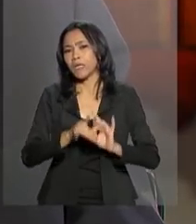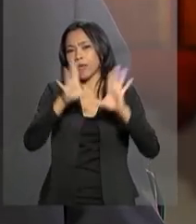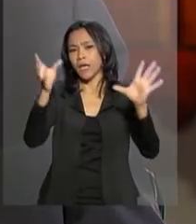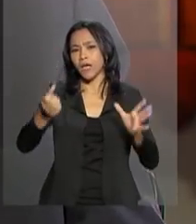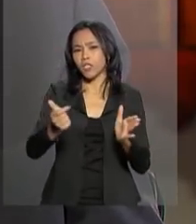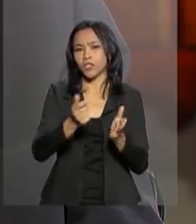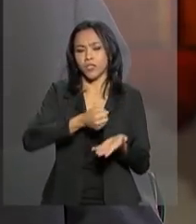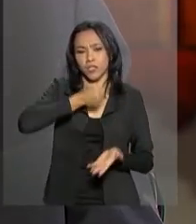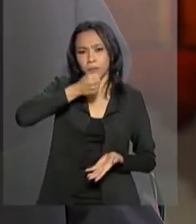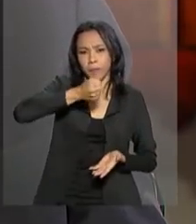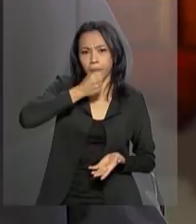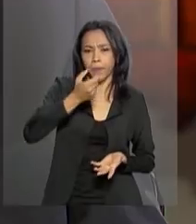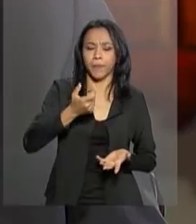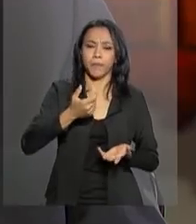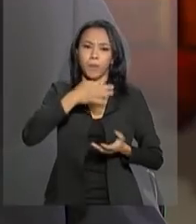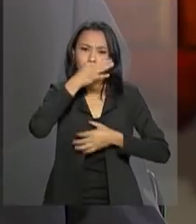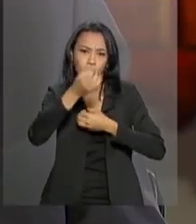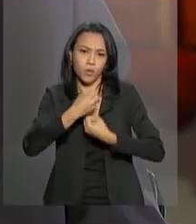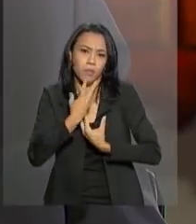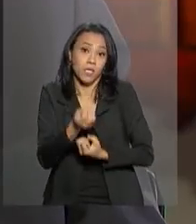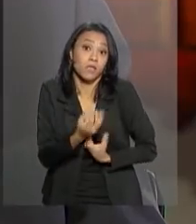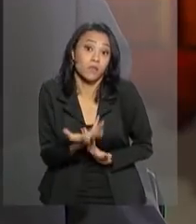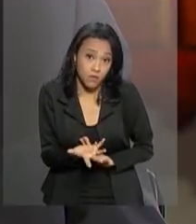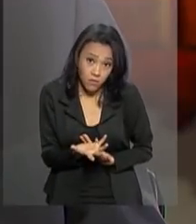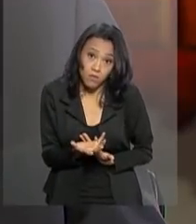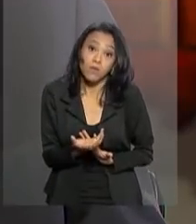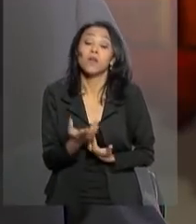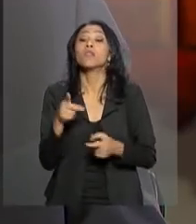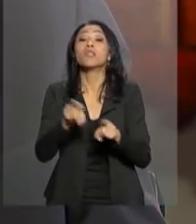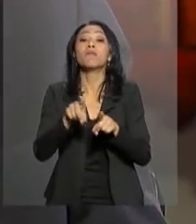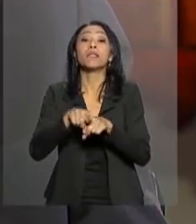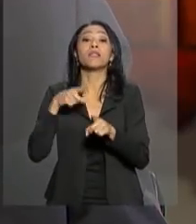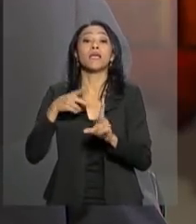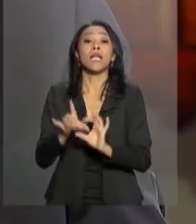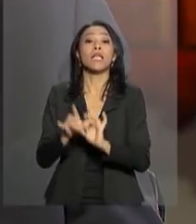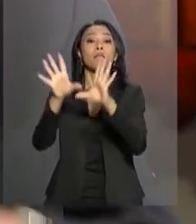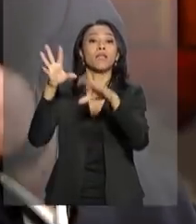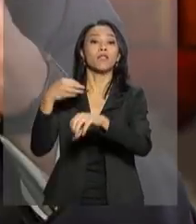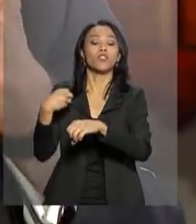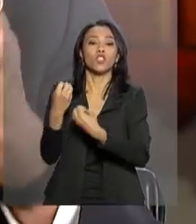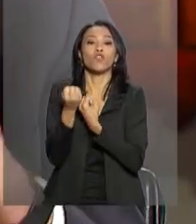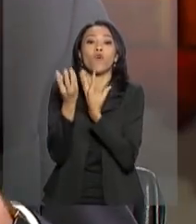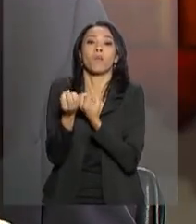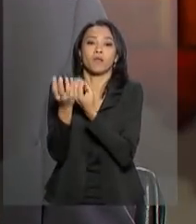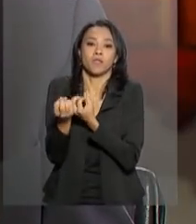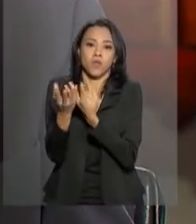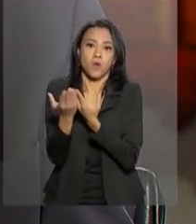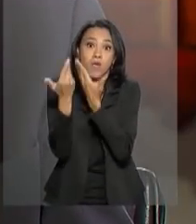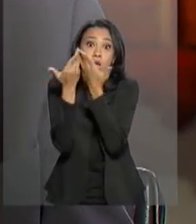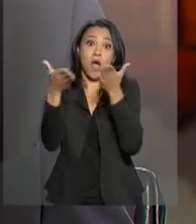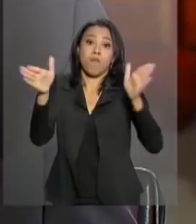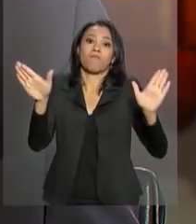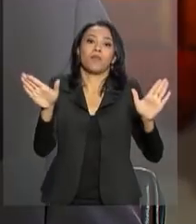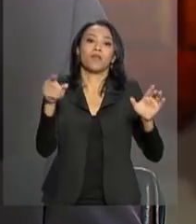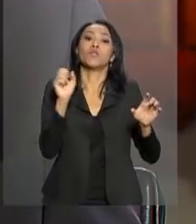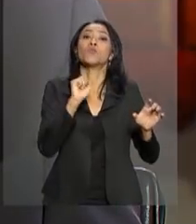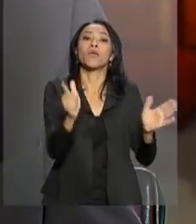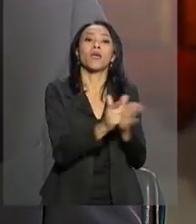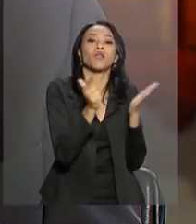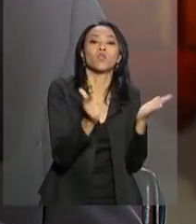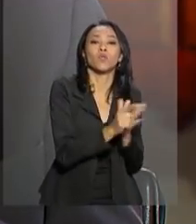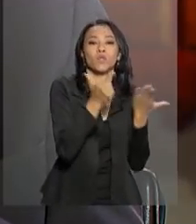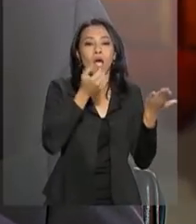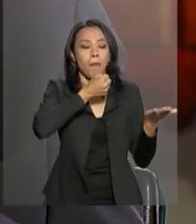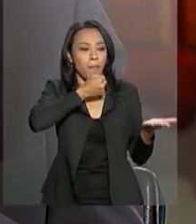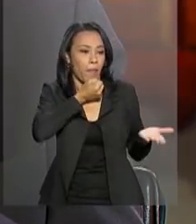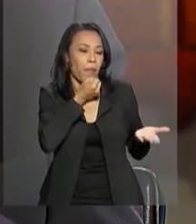Ao lado daí, liberdade de imprensa. Você tem a chamada liberdade de informação, que é mais ampla do que a liberdade de imprensa. Porque a liberdade de